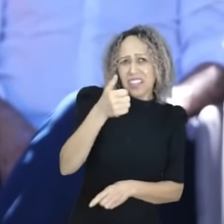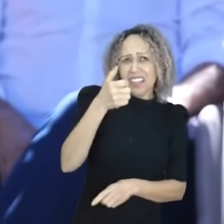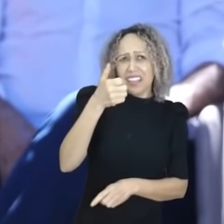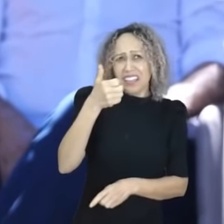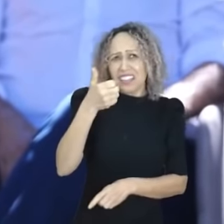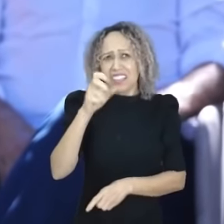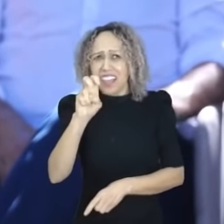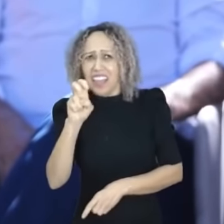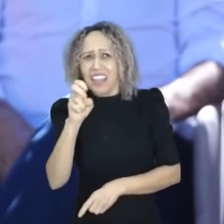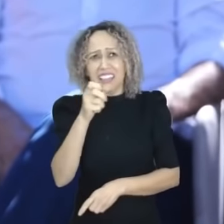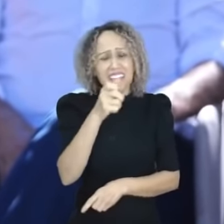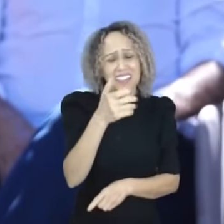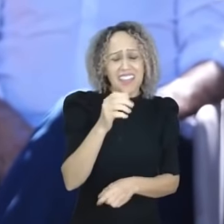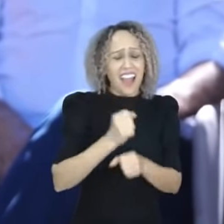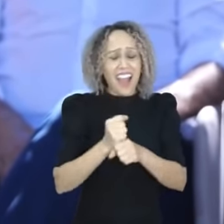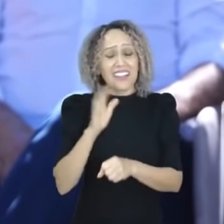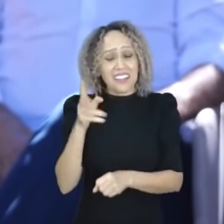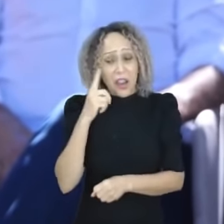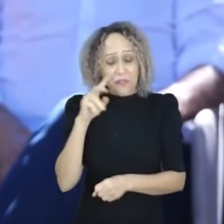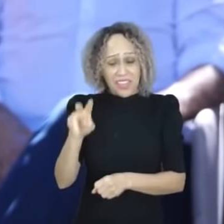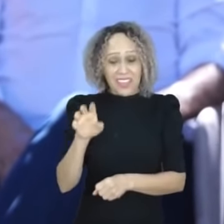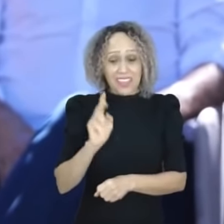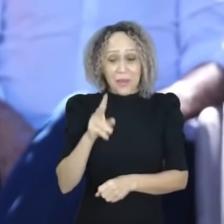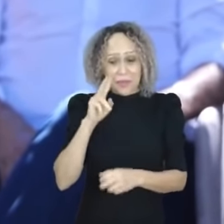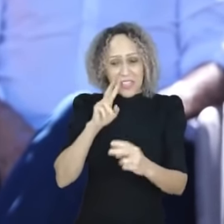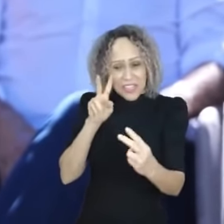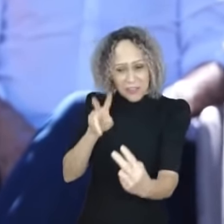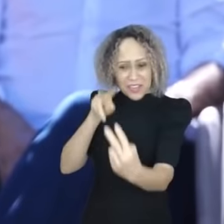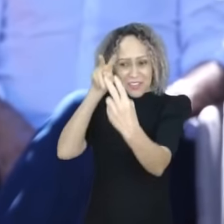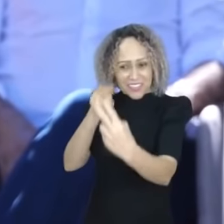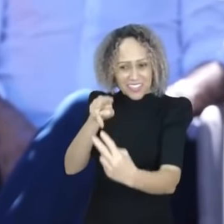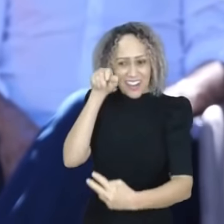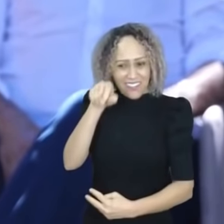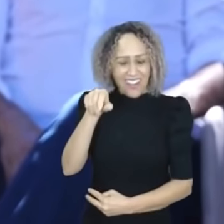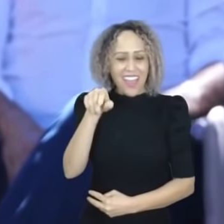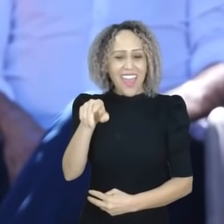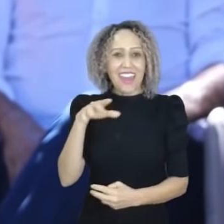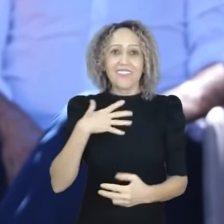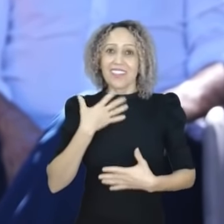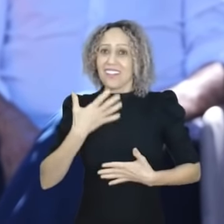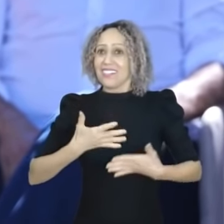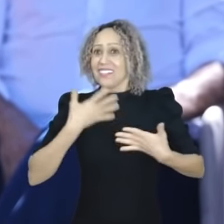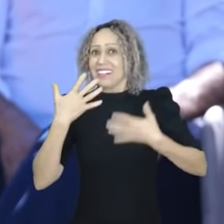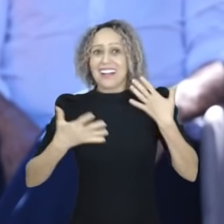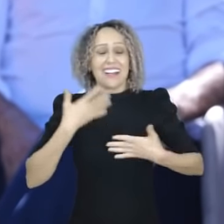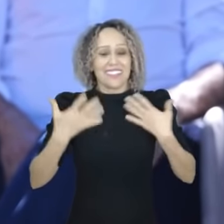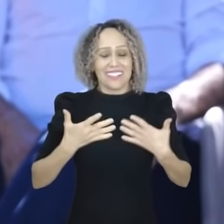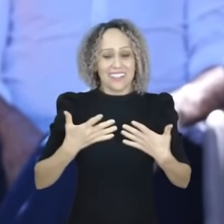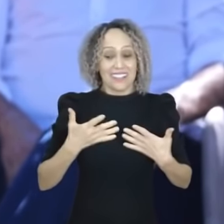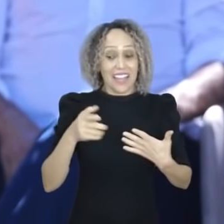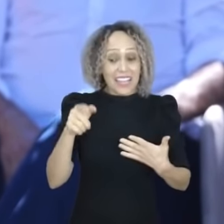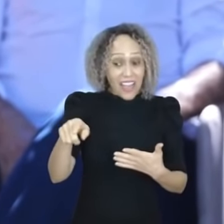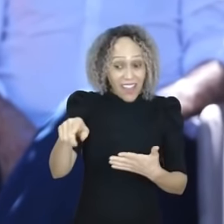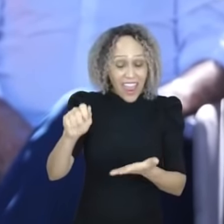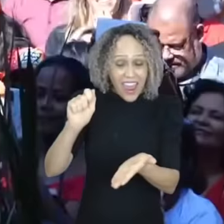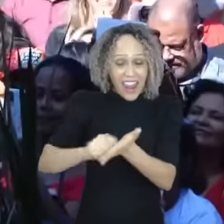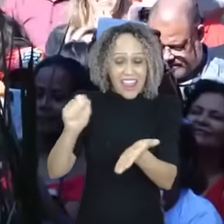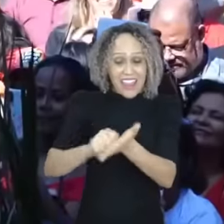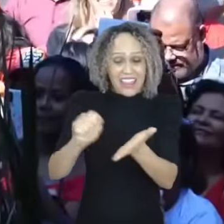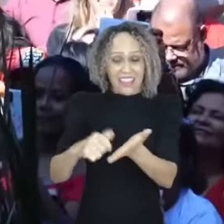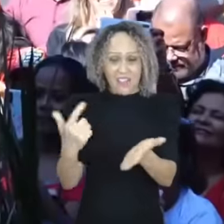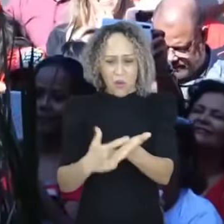sabe? Mas eu acho que isso fez bem para ela, porque ela resolveu escrever um livro. Eu sou citado no livro, e ela escreveu um